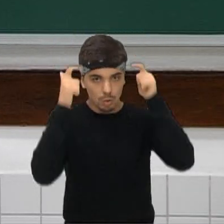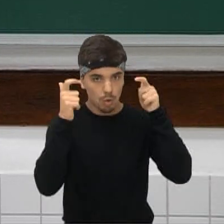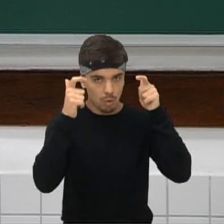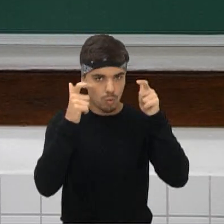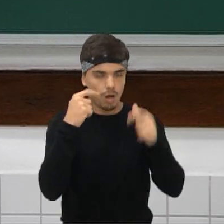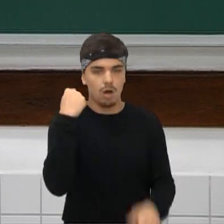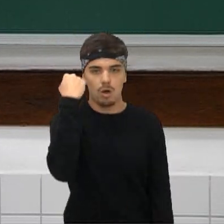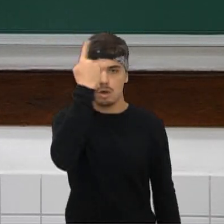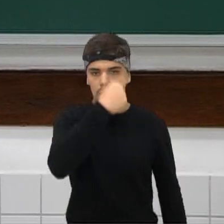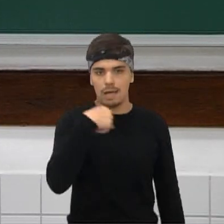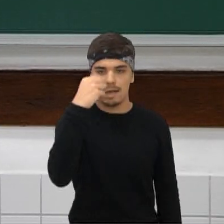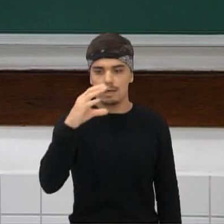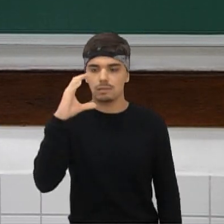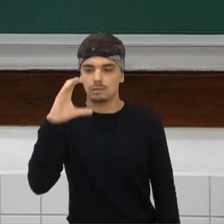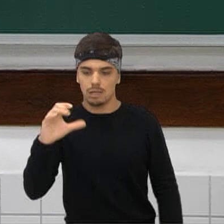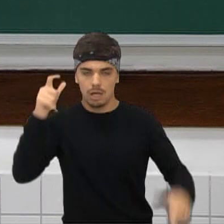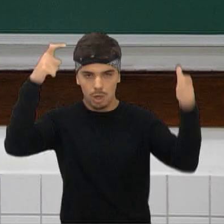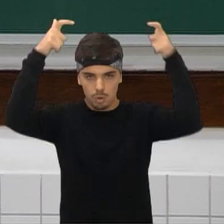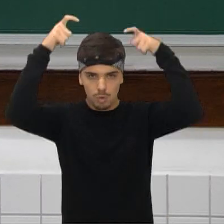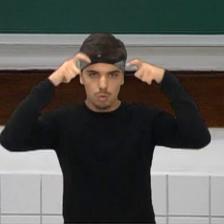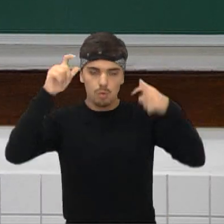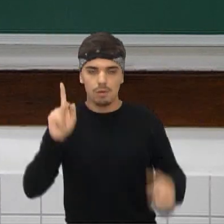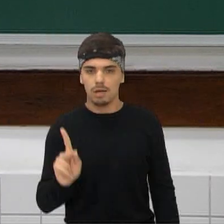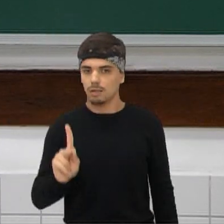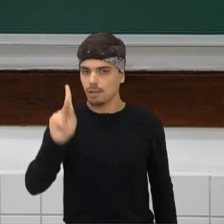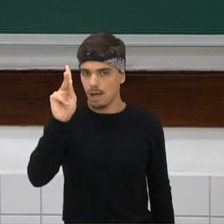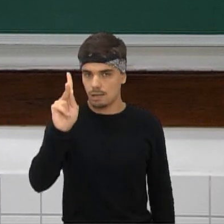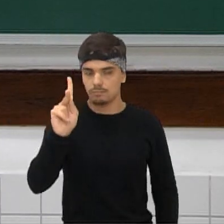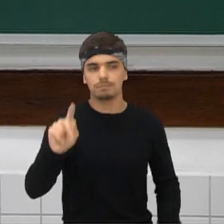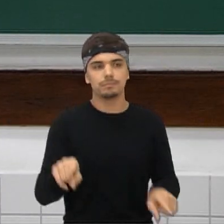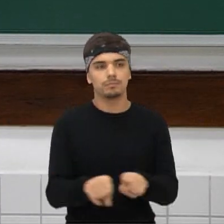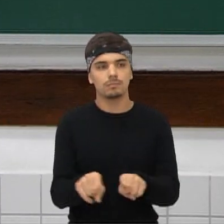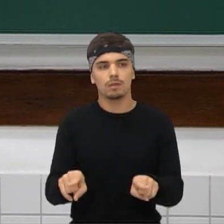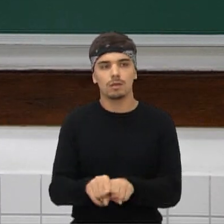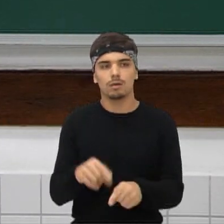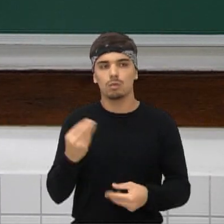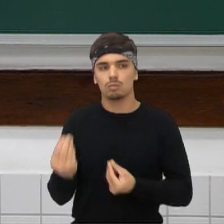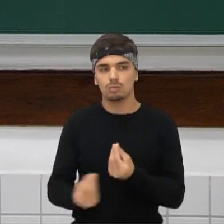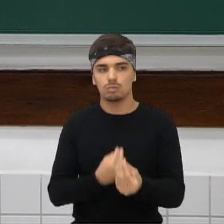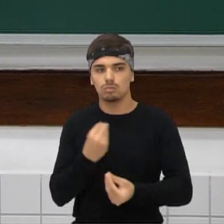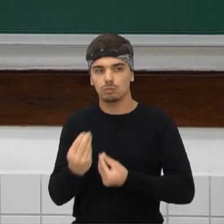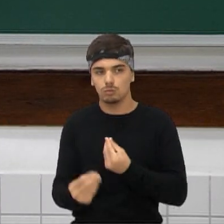resultado sai nesse lançamento. Como é que eu cheguei, então, nessa